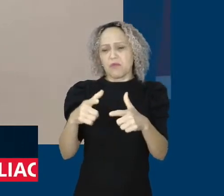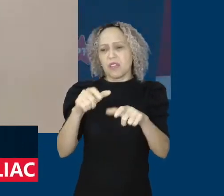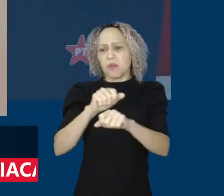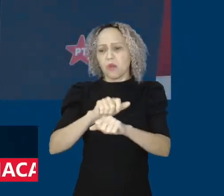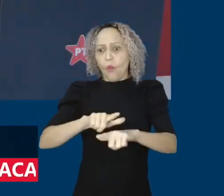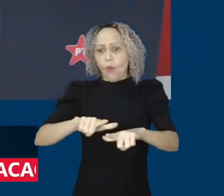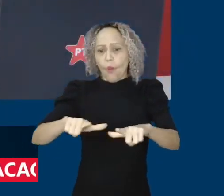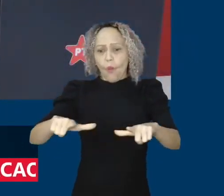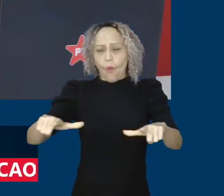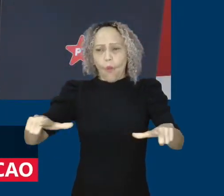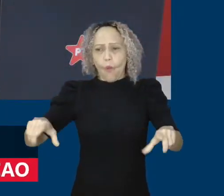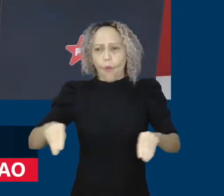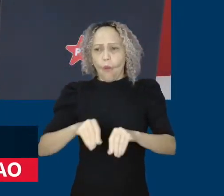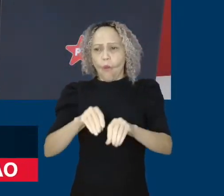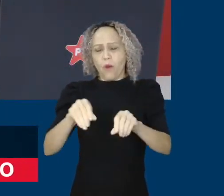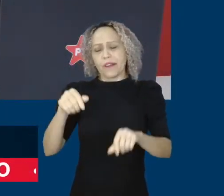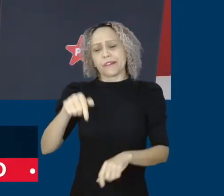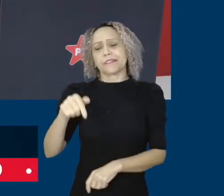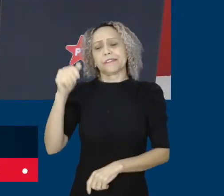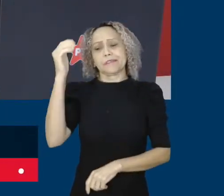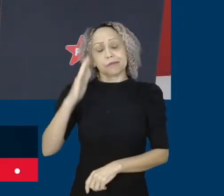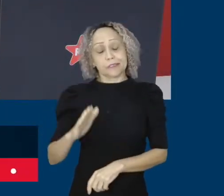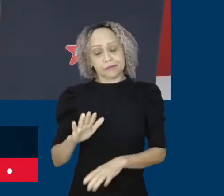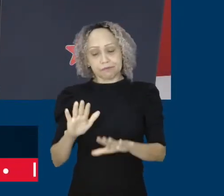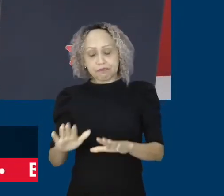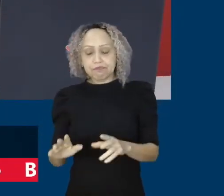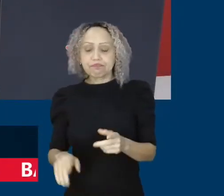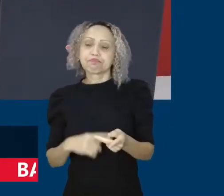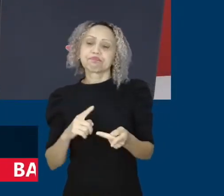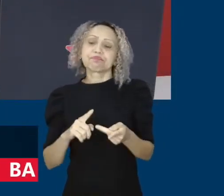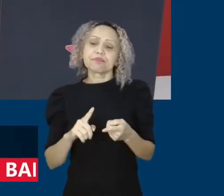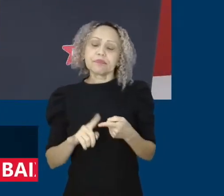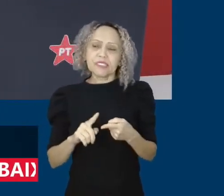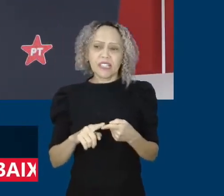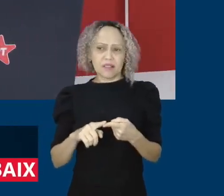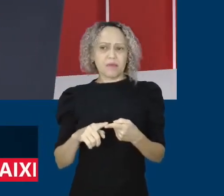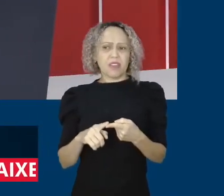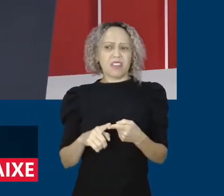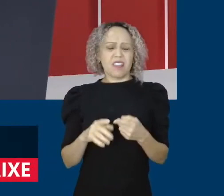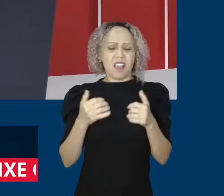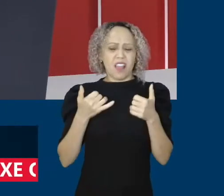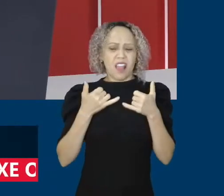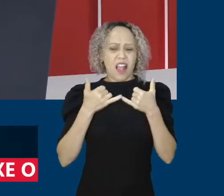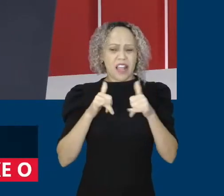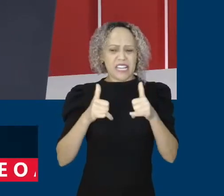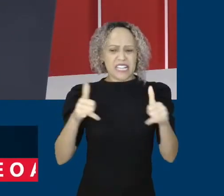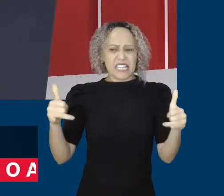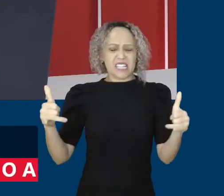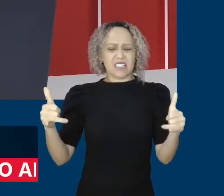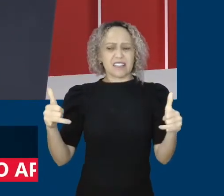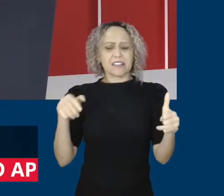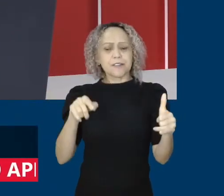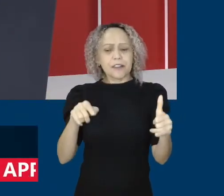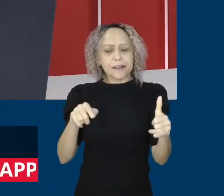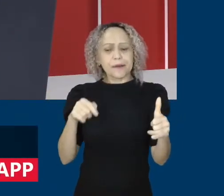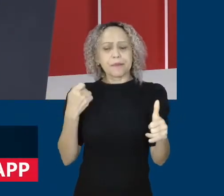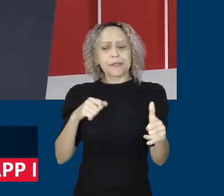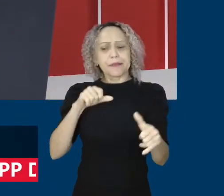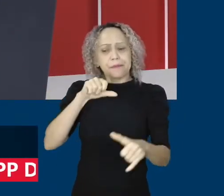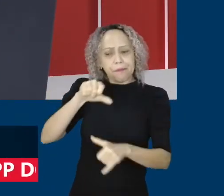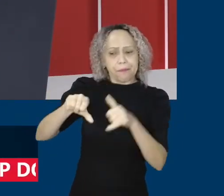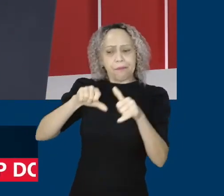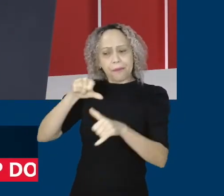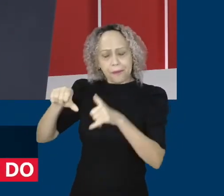A questão também é a transição energética, né, que é uma das principais medidas para mitigar os efeitos climáticos, né? Muitos países